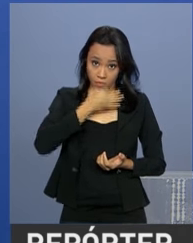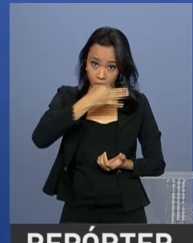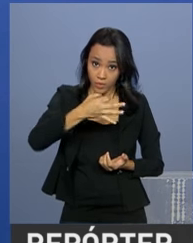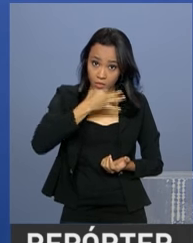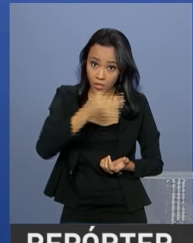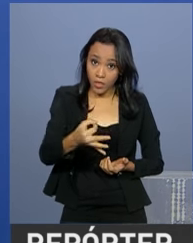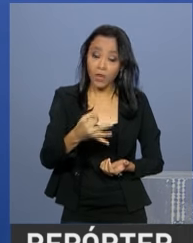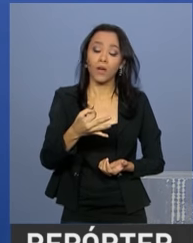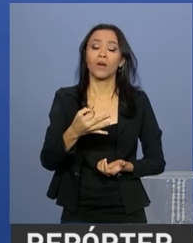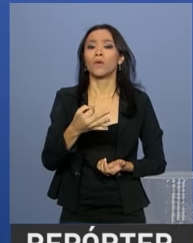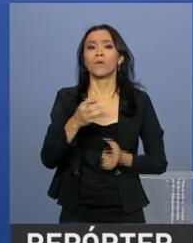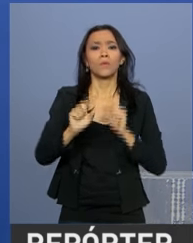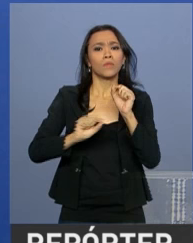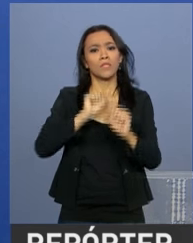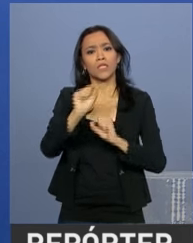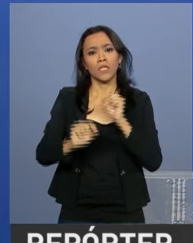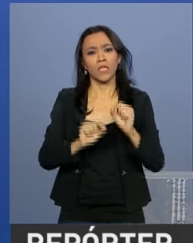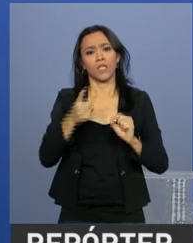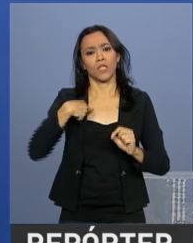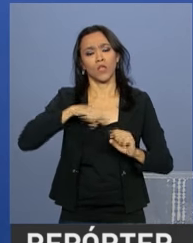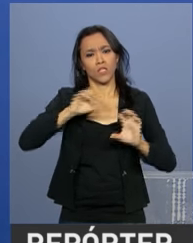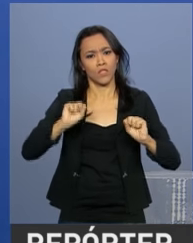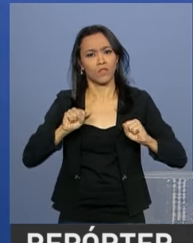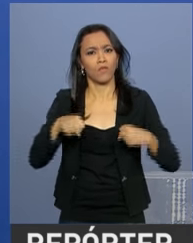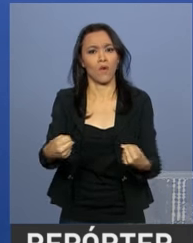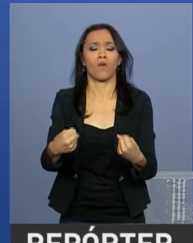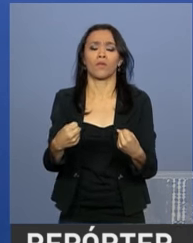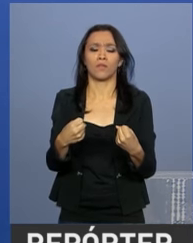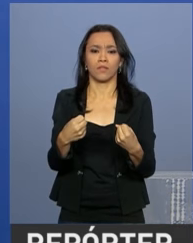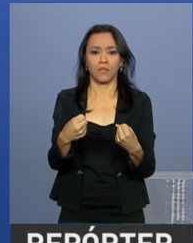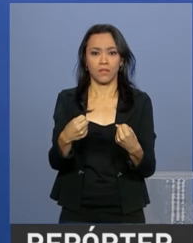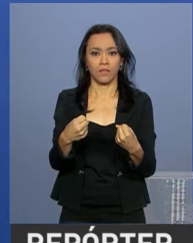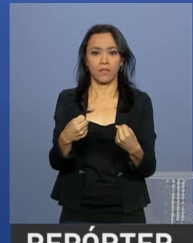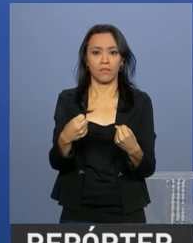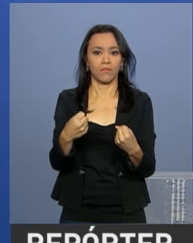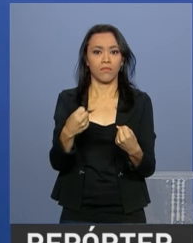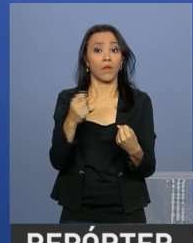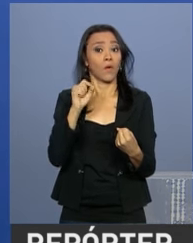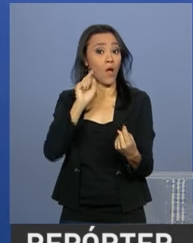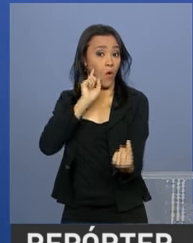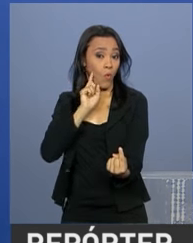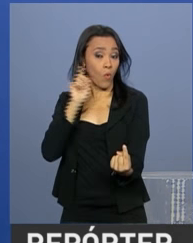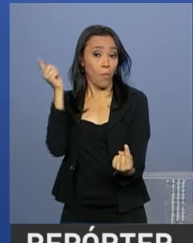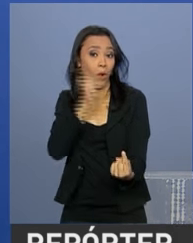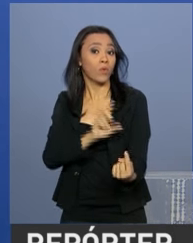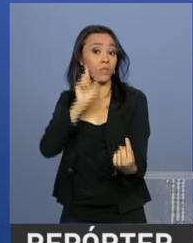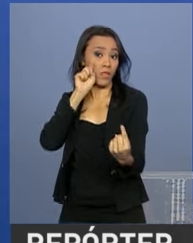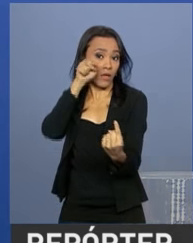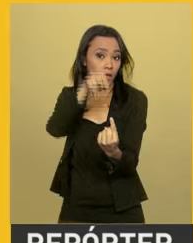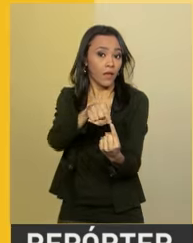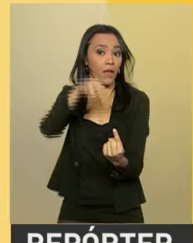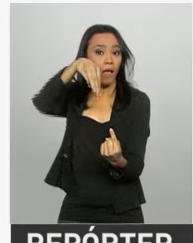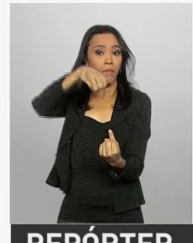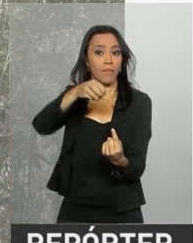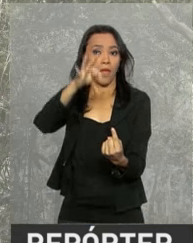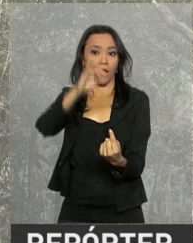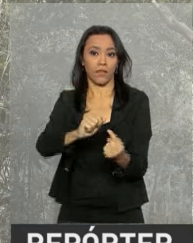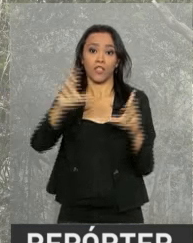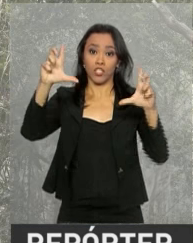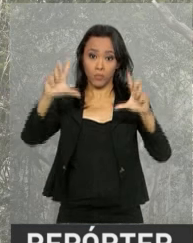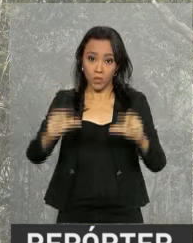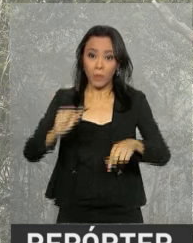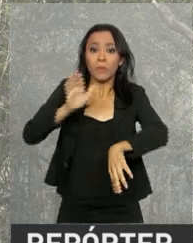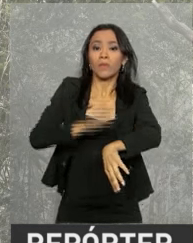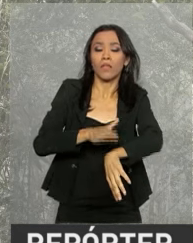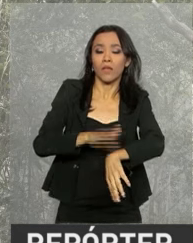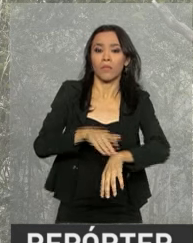é que a gente se esforce para aumentar a nossa meta e encurtar os prazos. O Brasil foi um